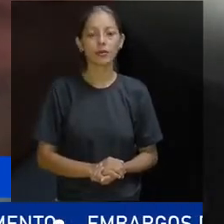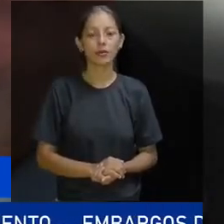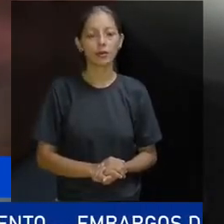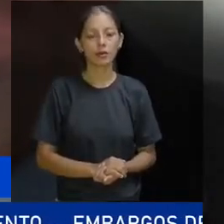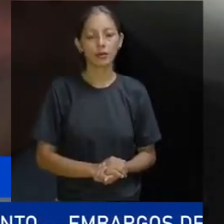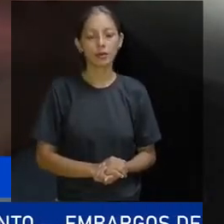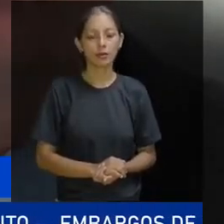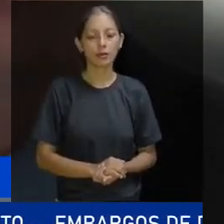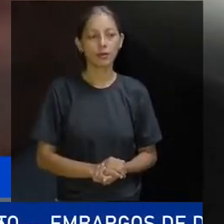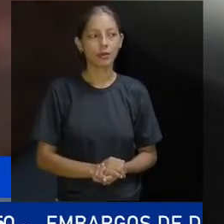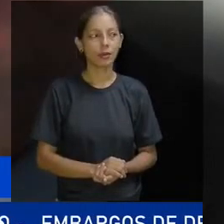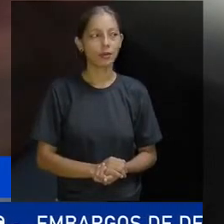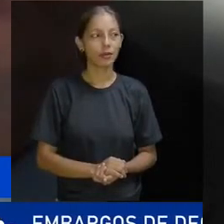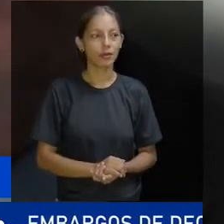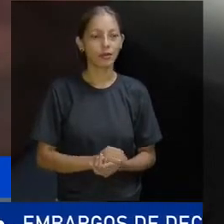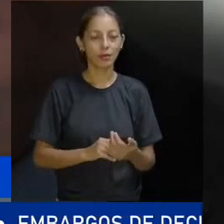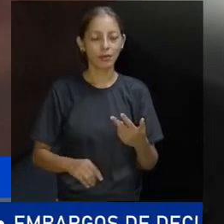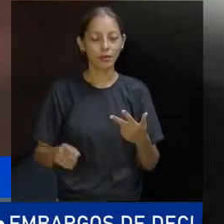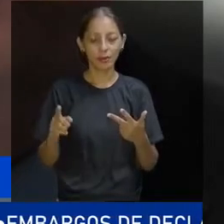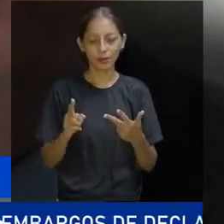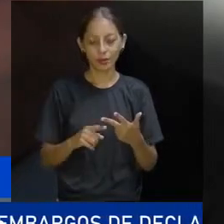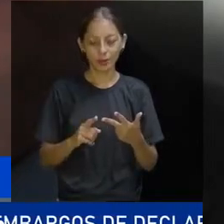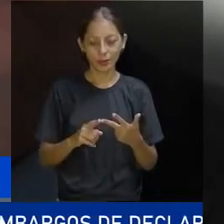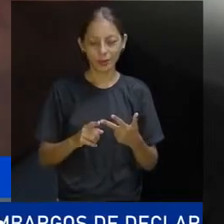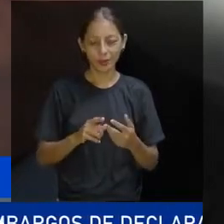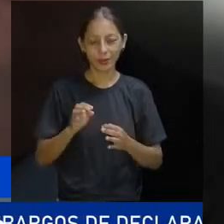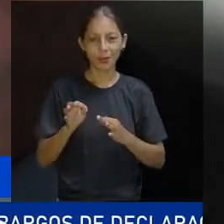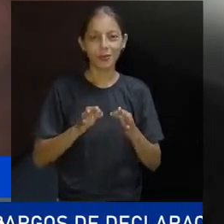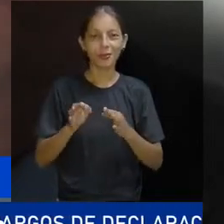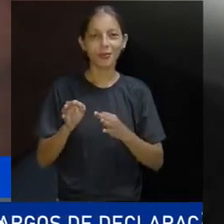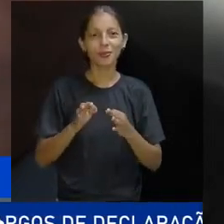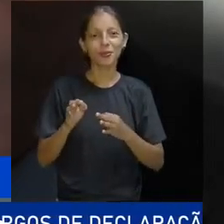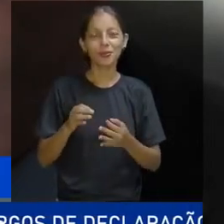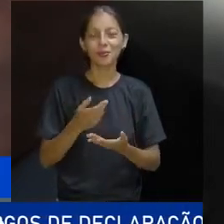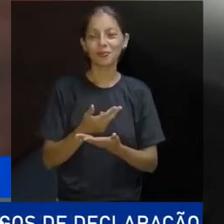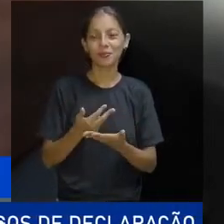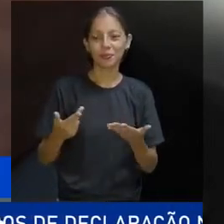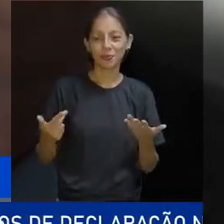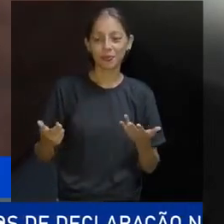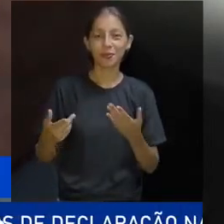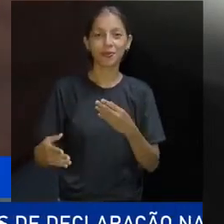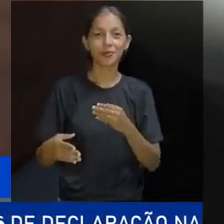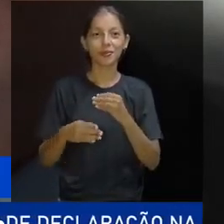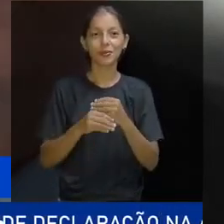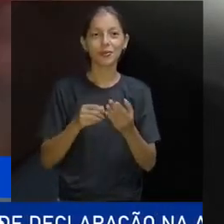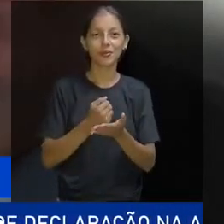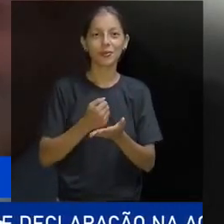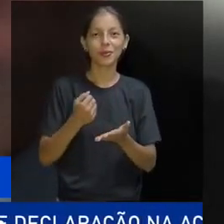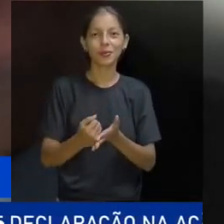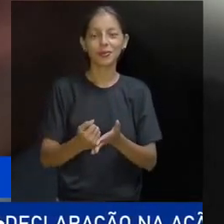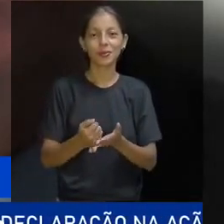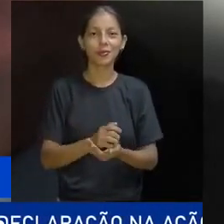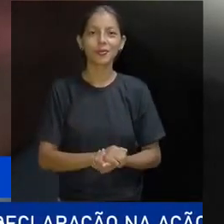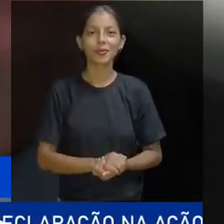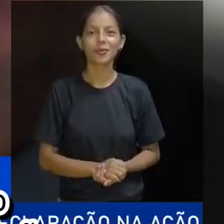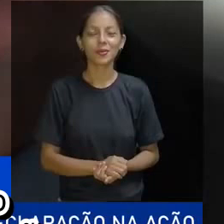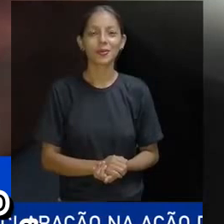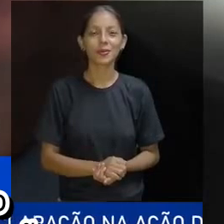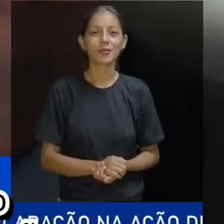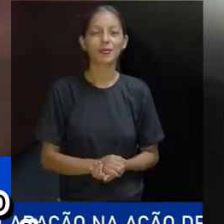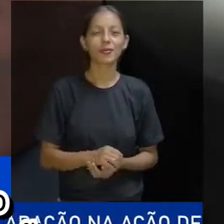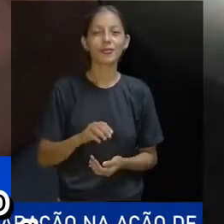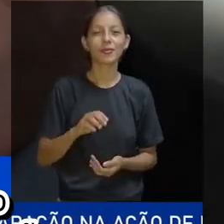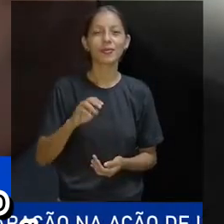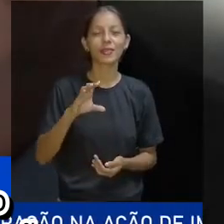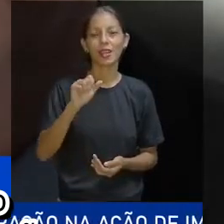da demanda. 3. Foi acolhida de ofício a preliminar de ilegitimidade passiva de Carlos Alberto Lobato Lima, ex-presidente